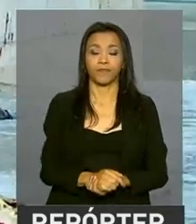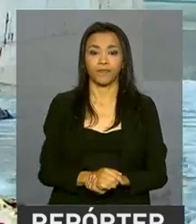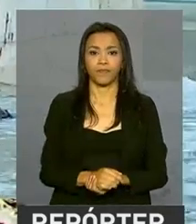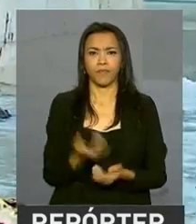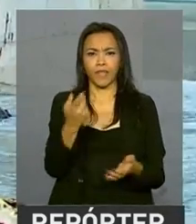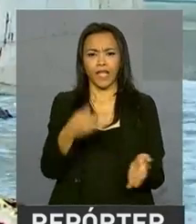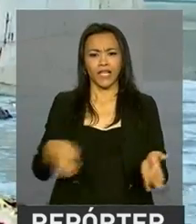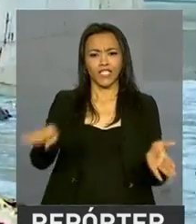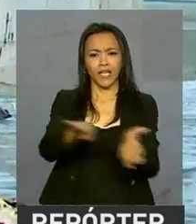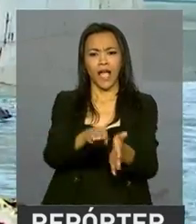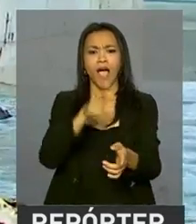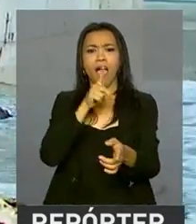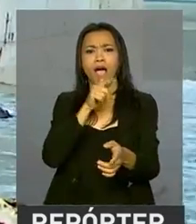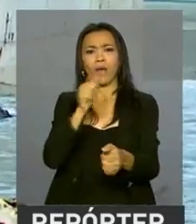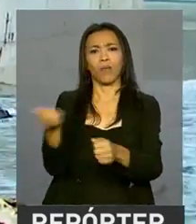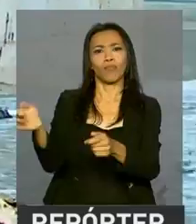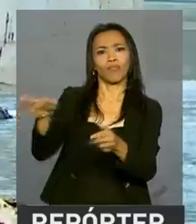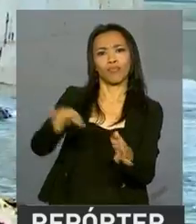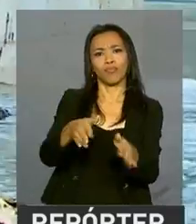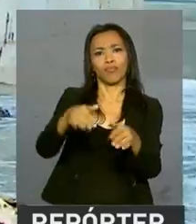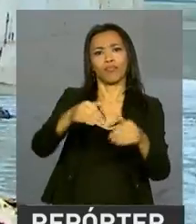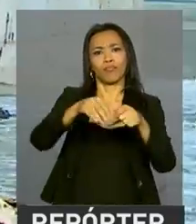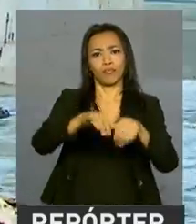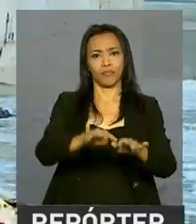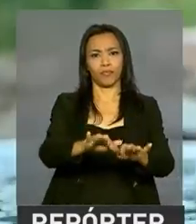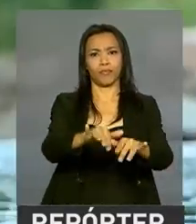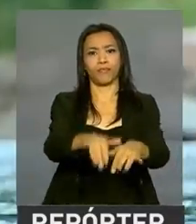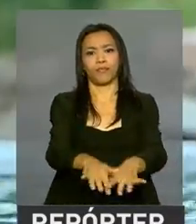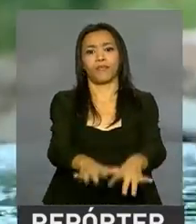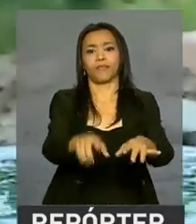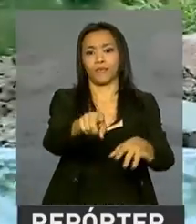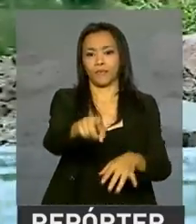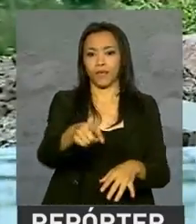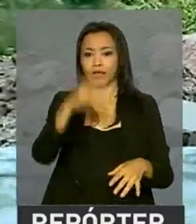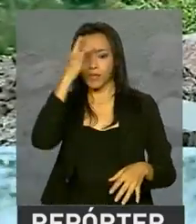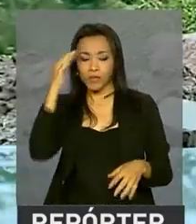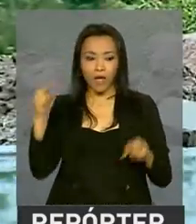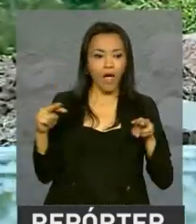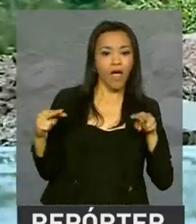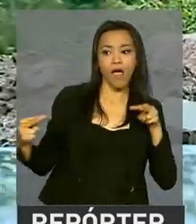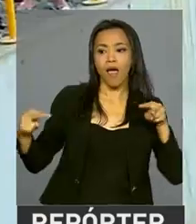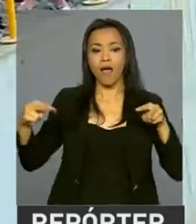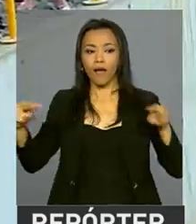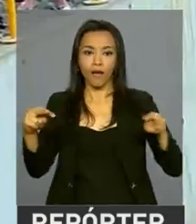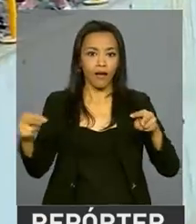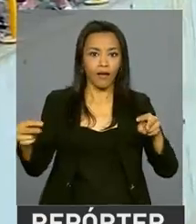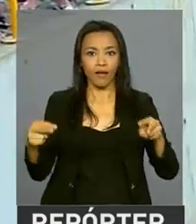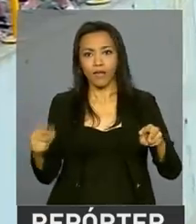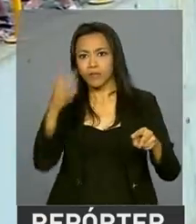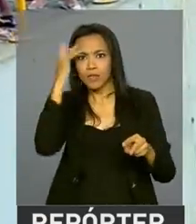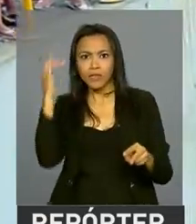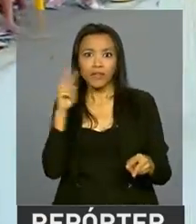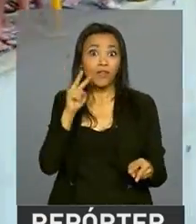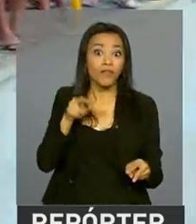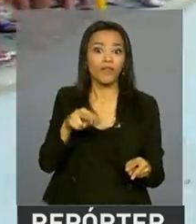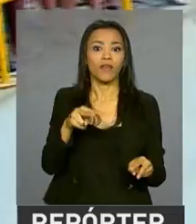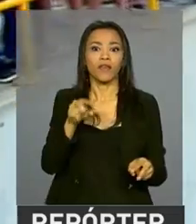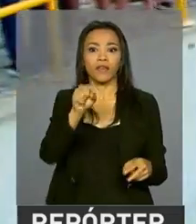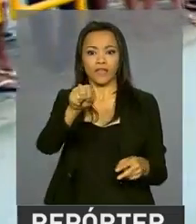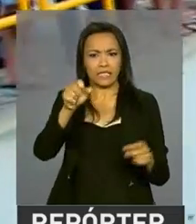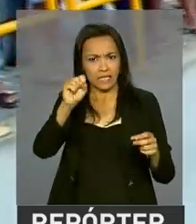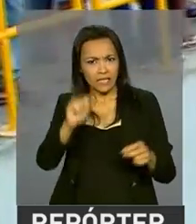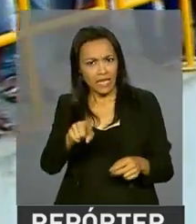A chegada das águas do Rio São Francisco à Paraíba virou uma atração. Muita gente veio conferir de perto